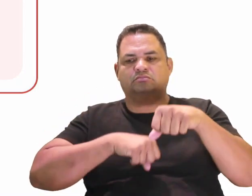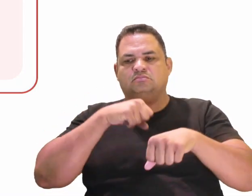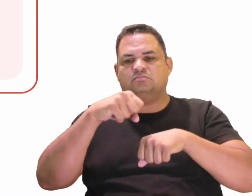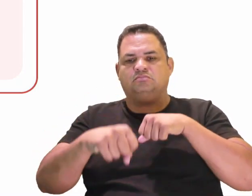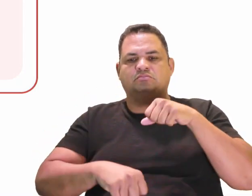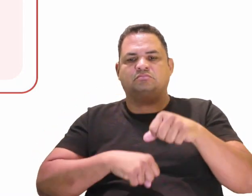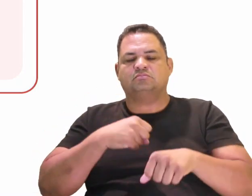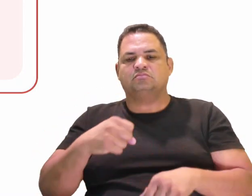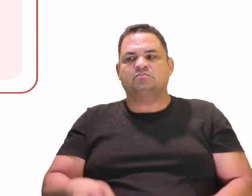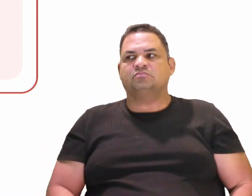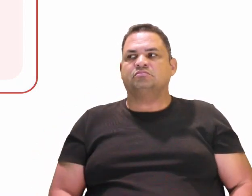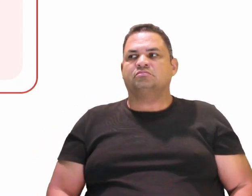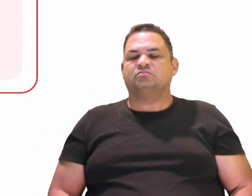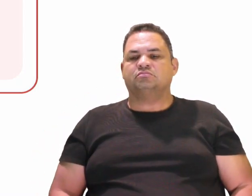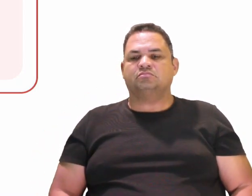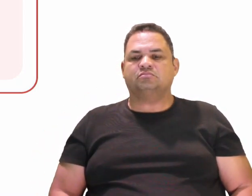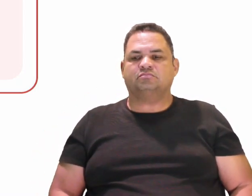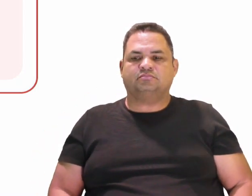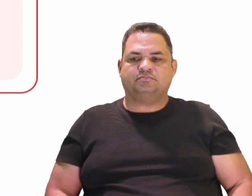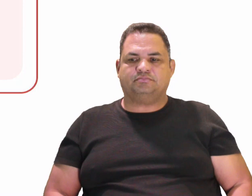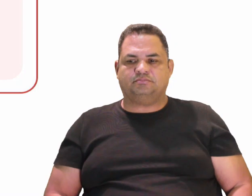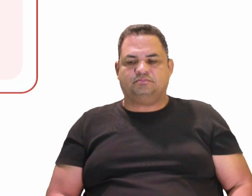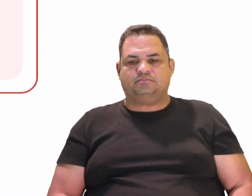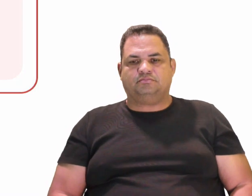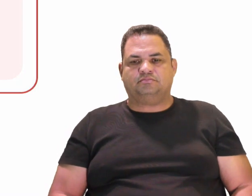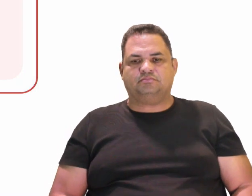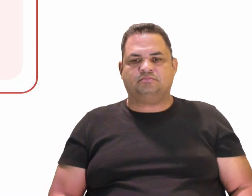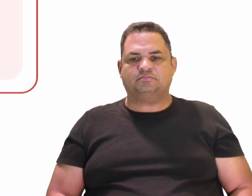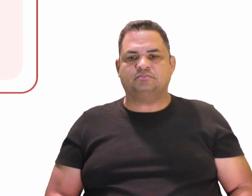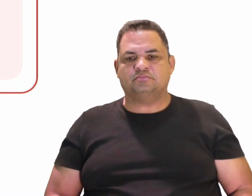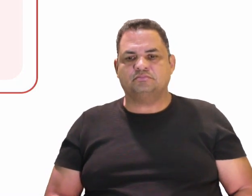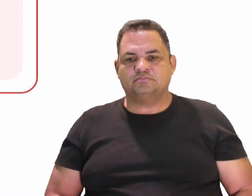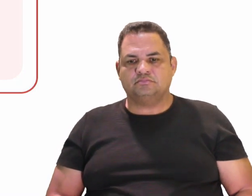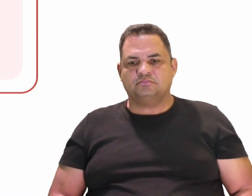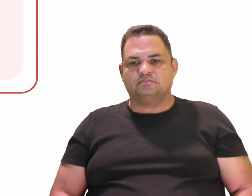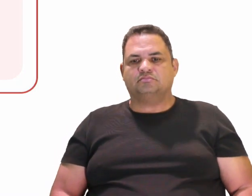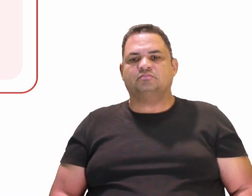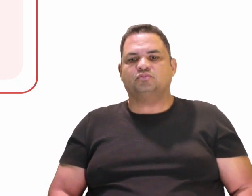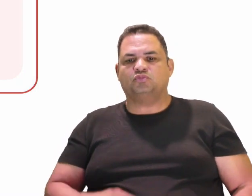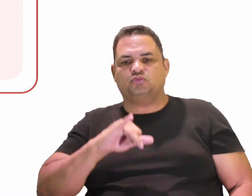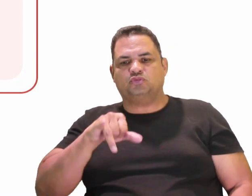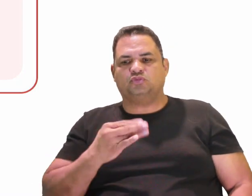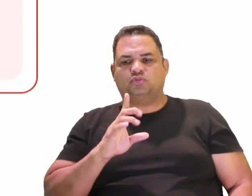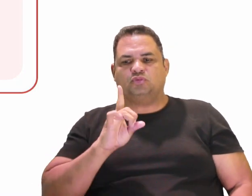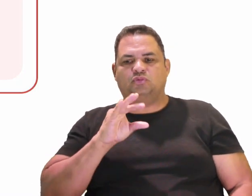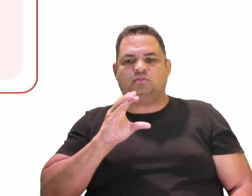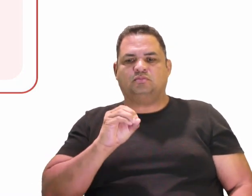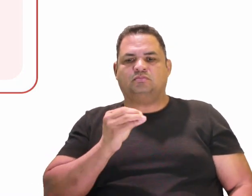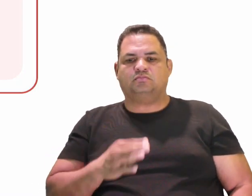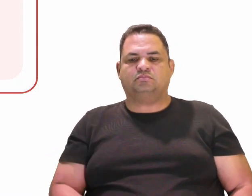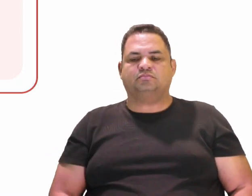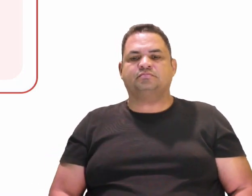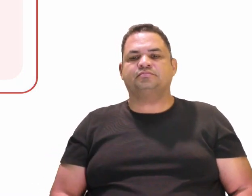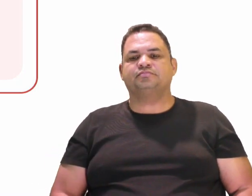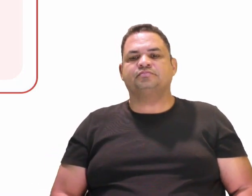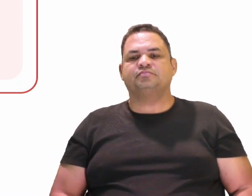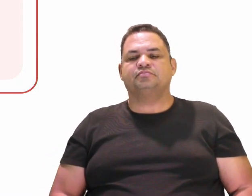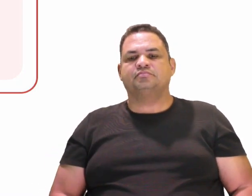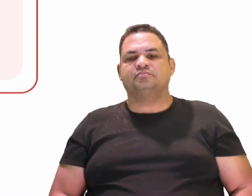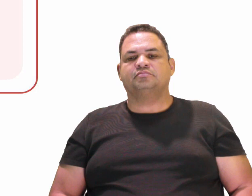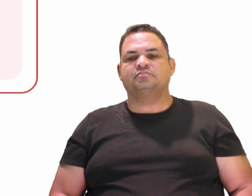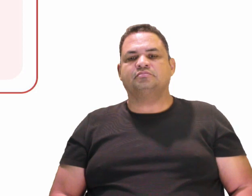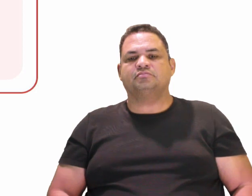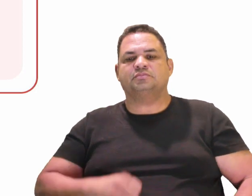né? No caso, o ciclismo, não o ato, exatamente, o ciclismo é o esporte. Judo, judô, running,